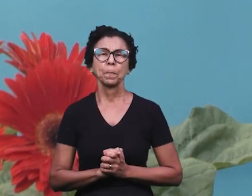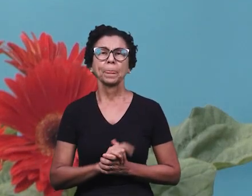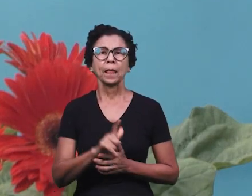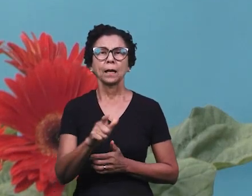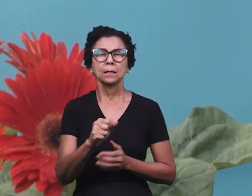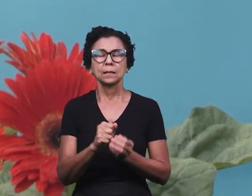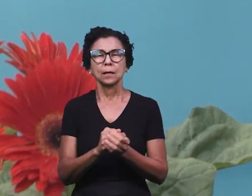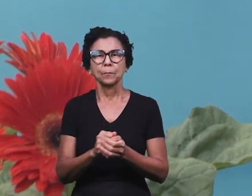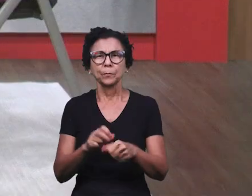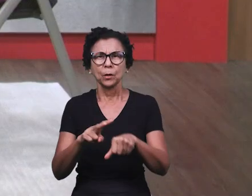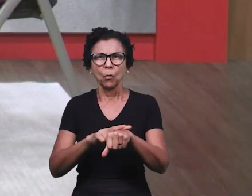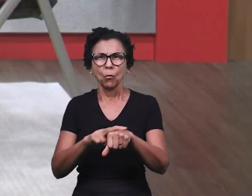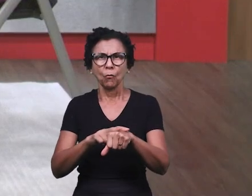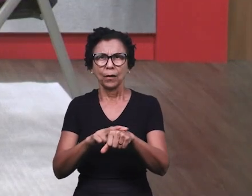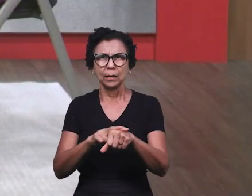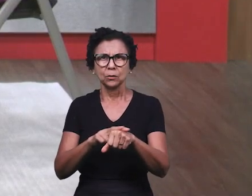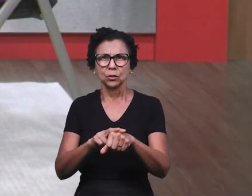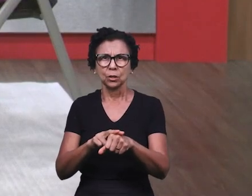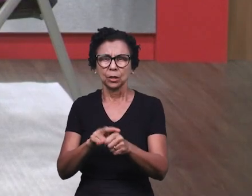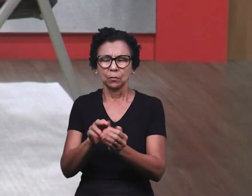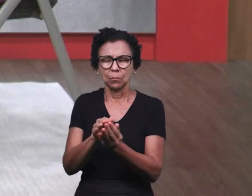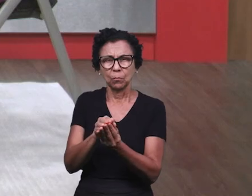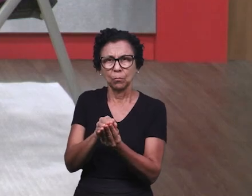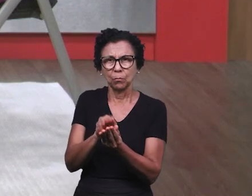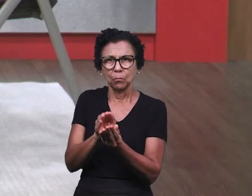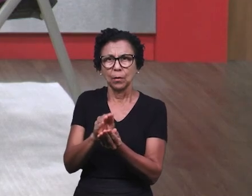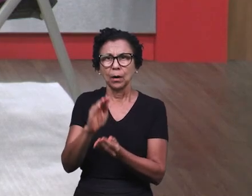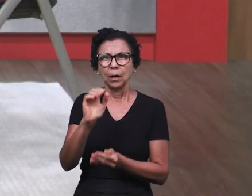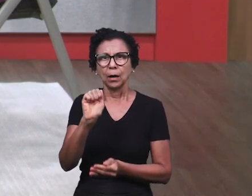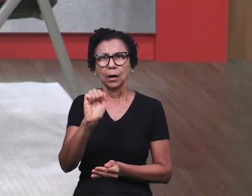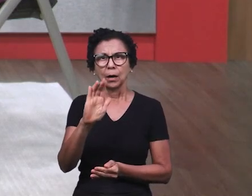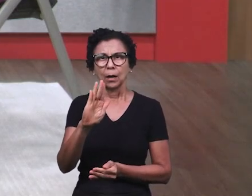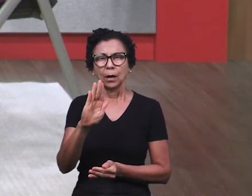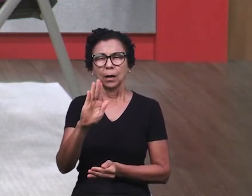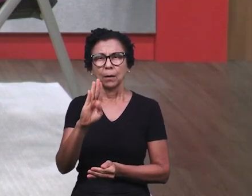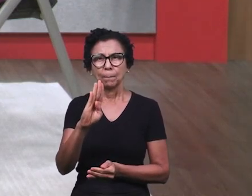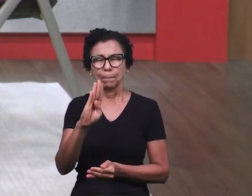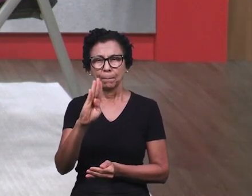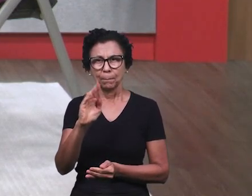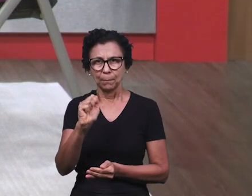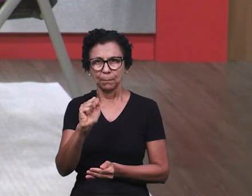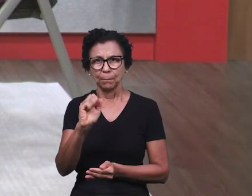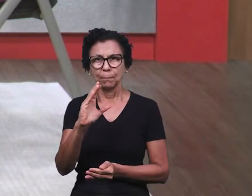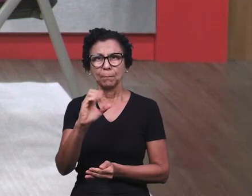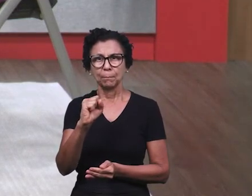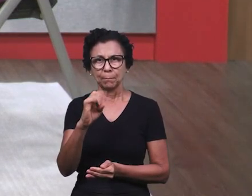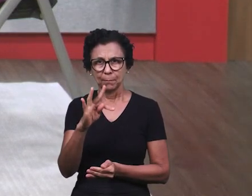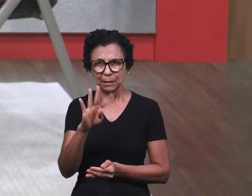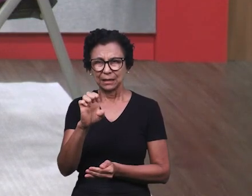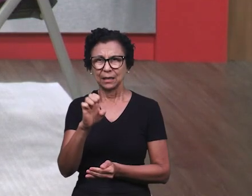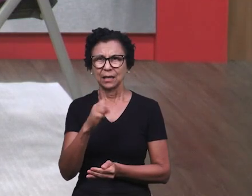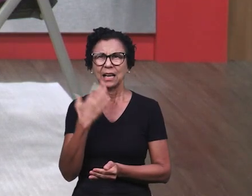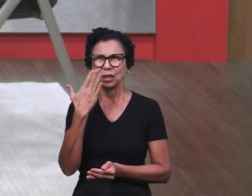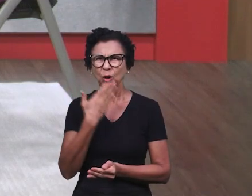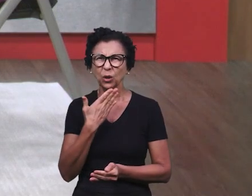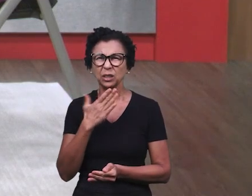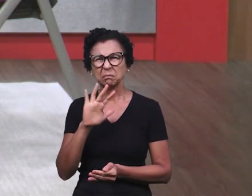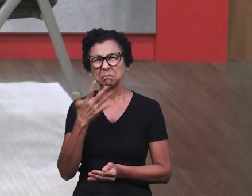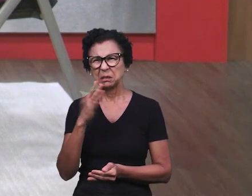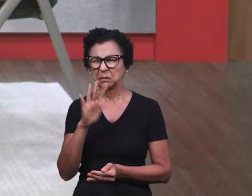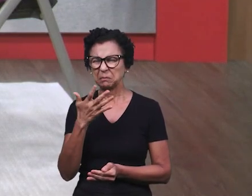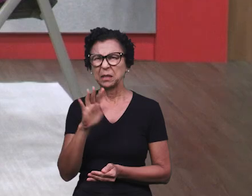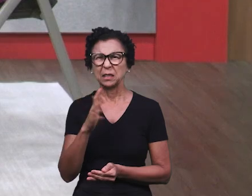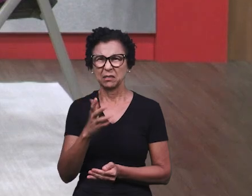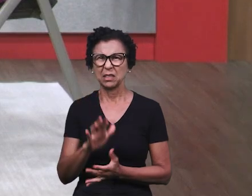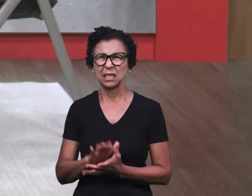doce? Não é muito doce. Não é muito doce, não é? Então, tem que ter esse paladar aí. Então, assim, as frutas para o diabético é